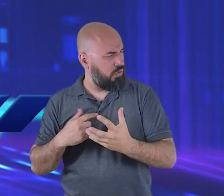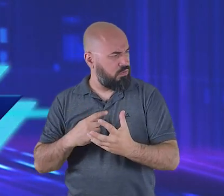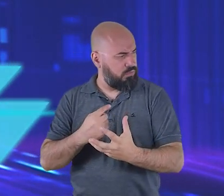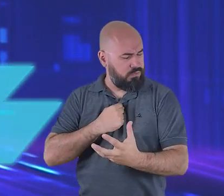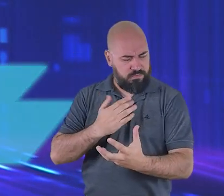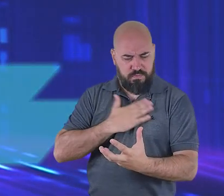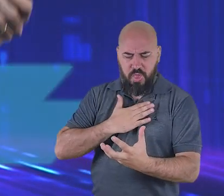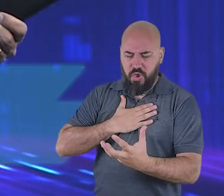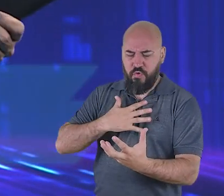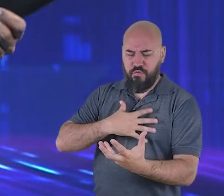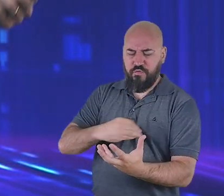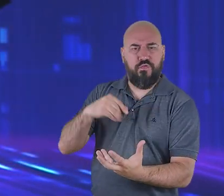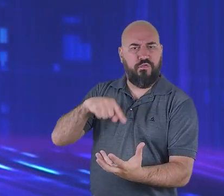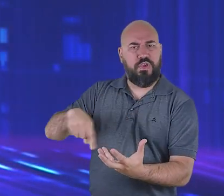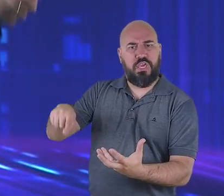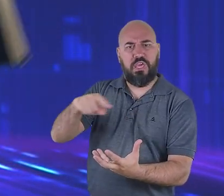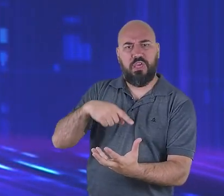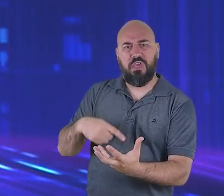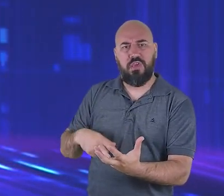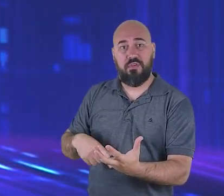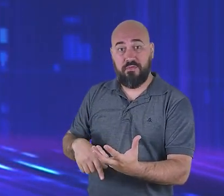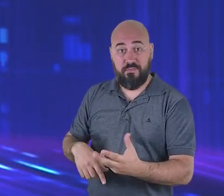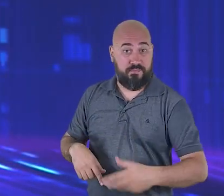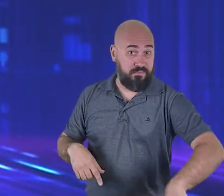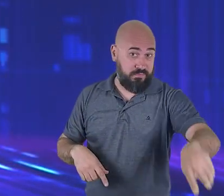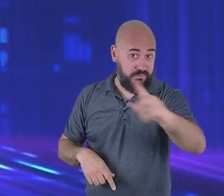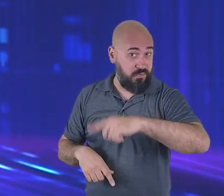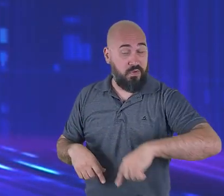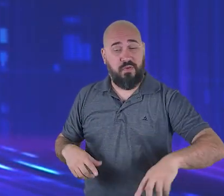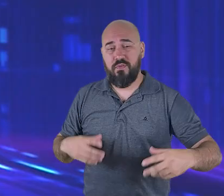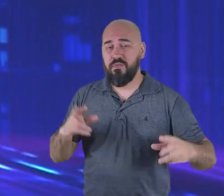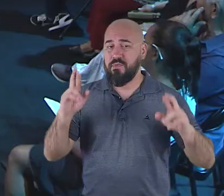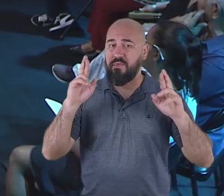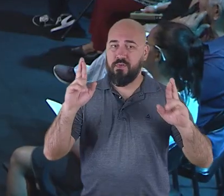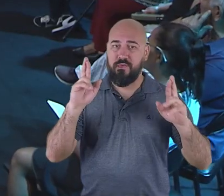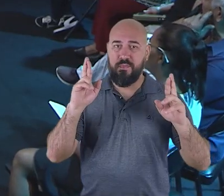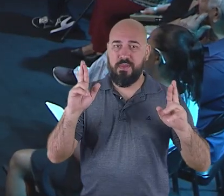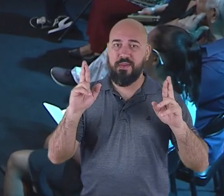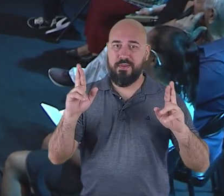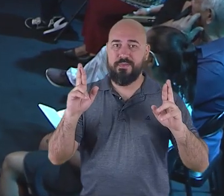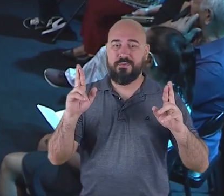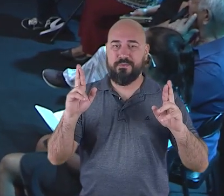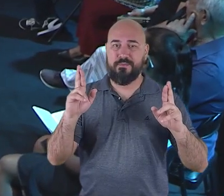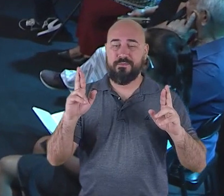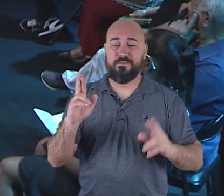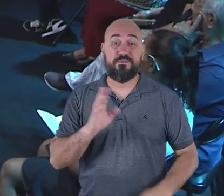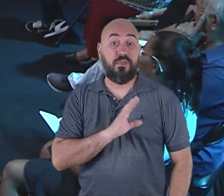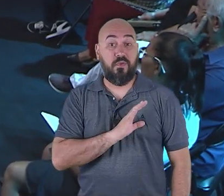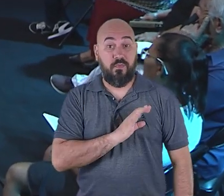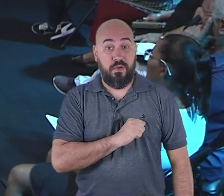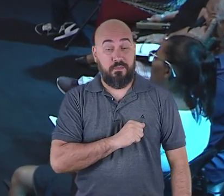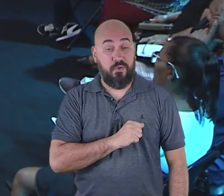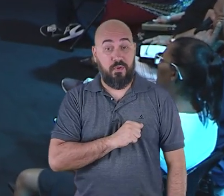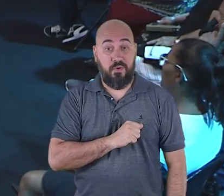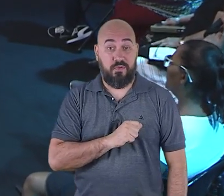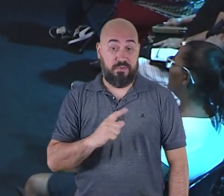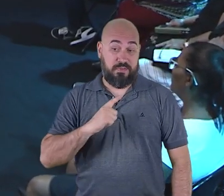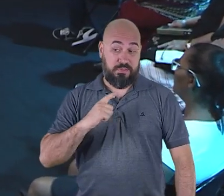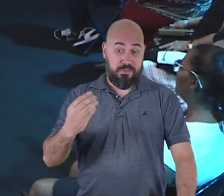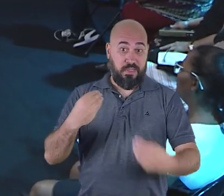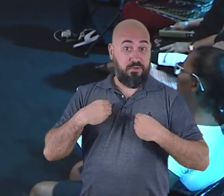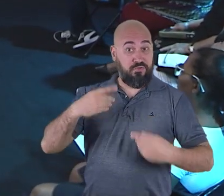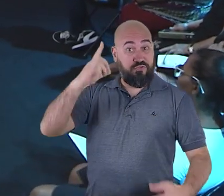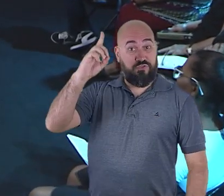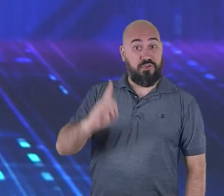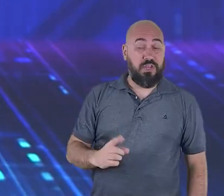cruz, para que tivéssemos esperança. O amor não nos dá apenas o direito de